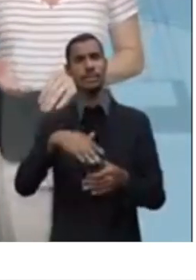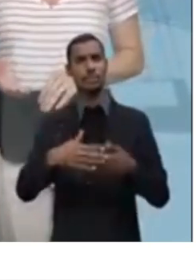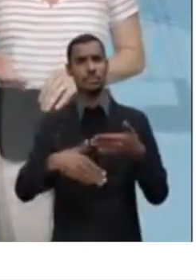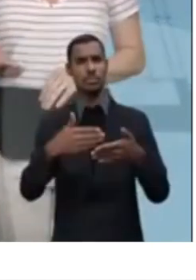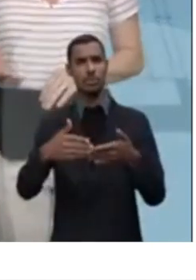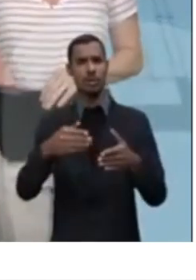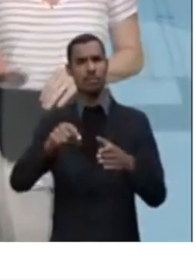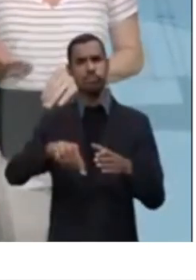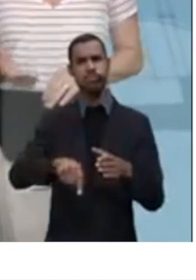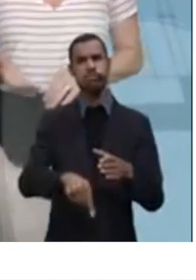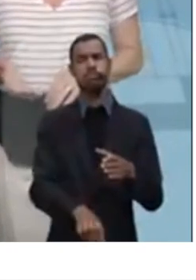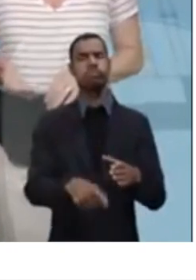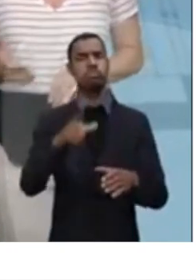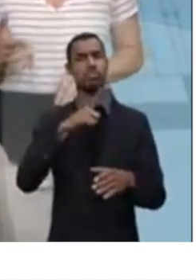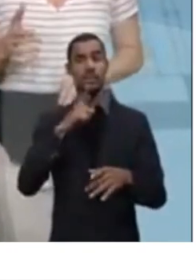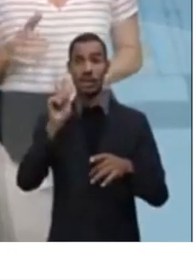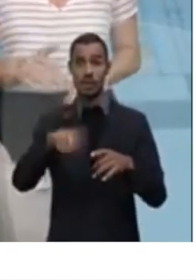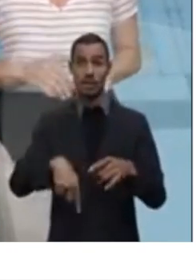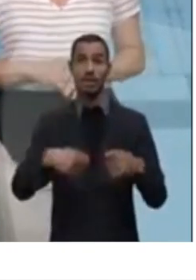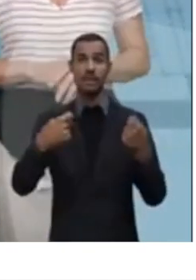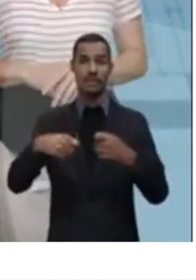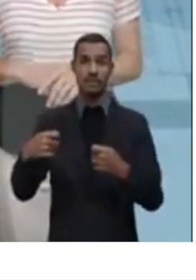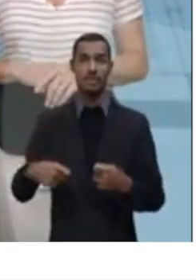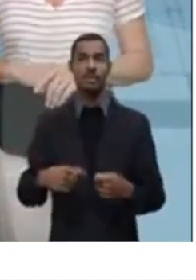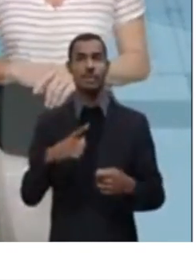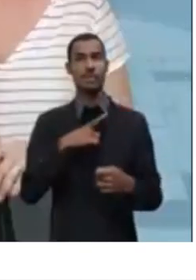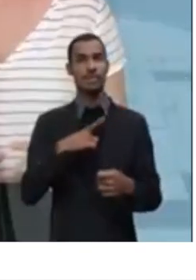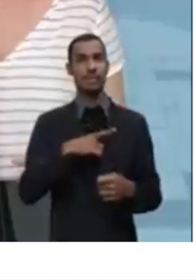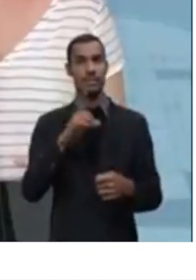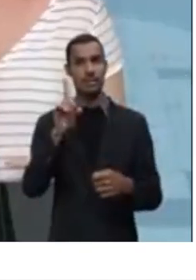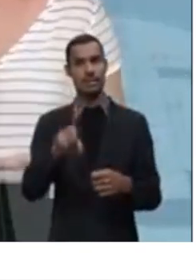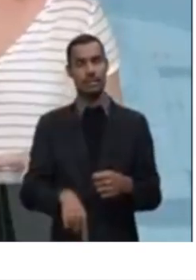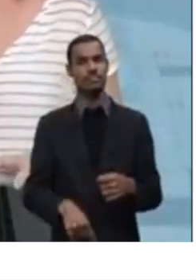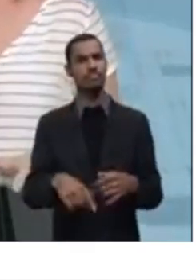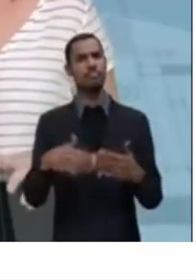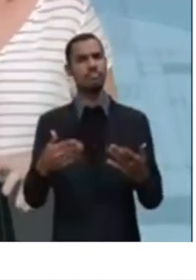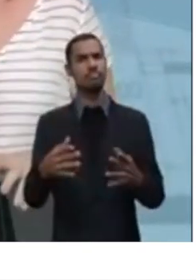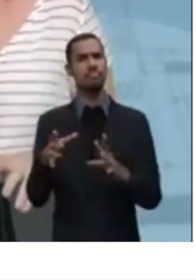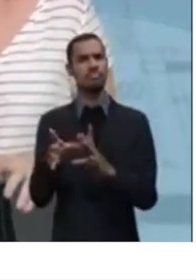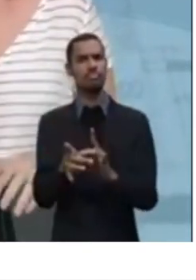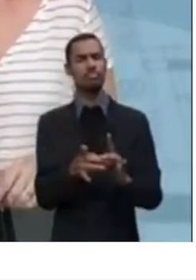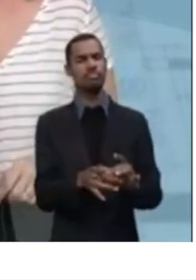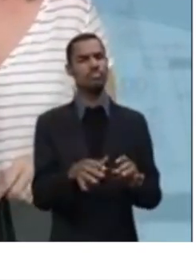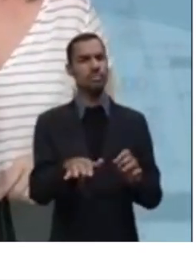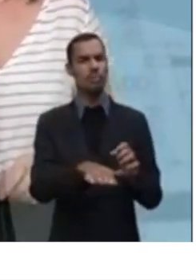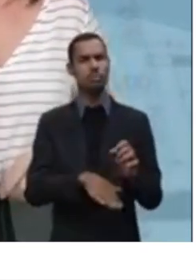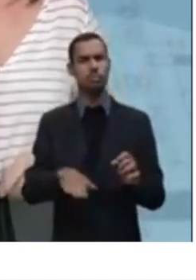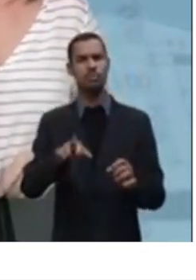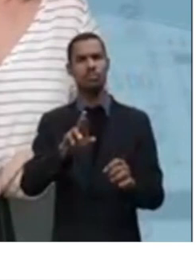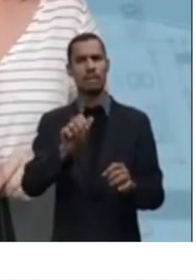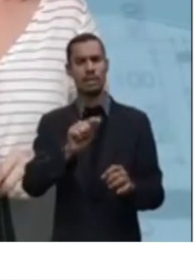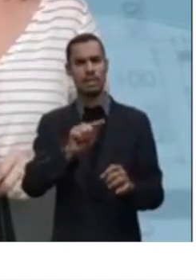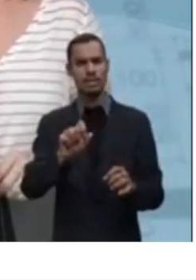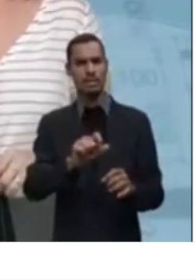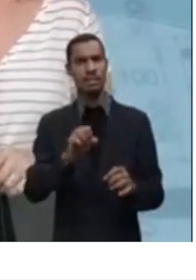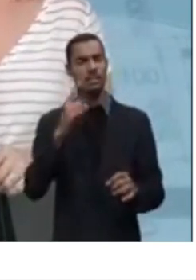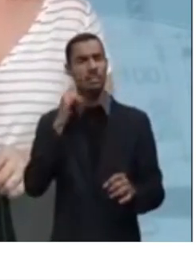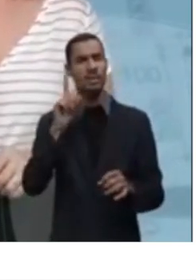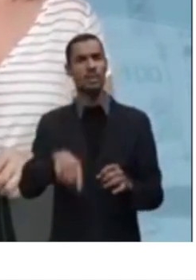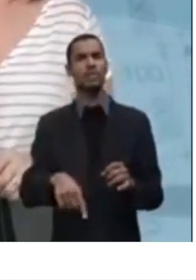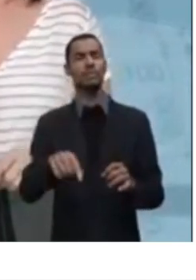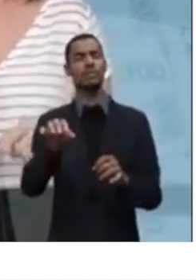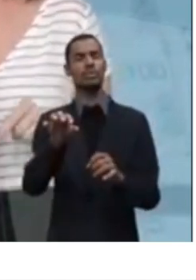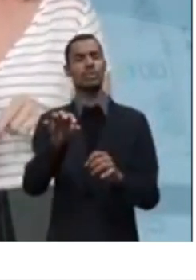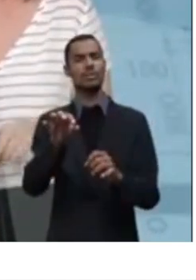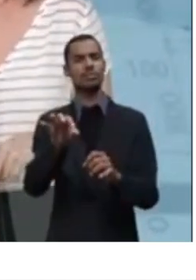de escavação há a necessidade de descida de pessoal. Assim como nas fundações rasas, o engenheiro deve verificar a